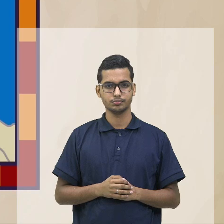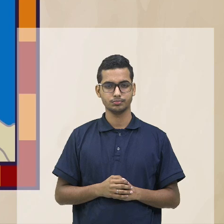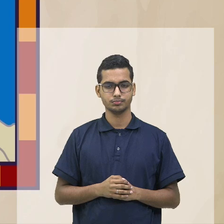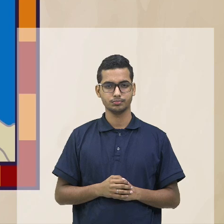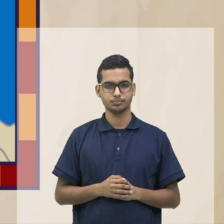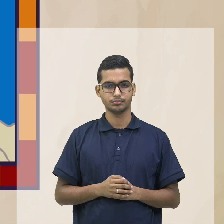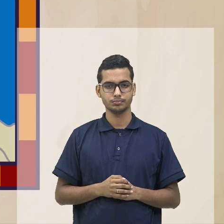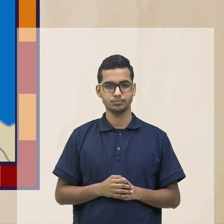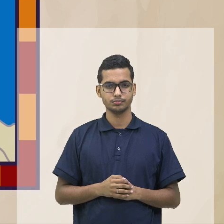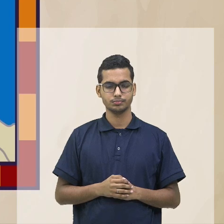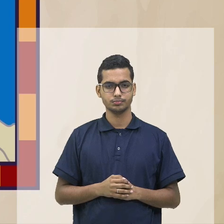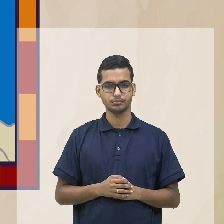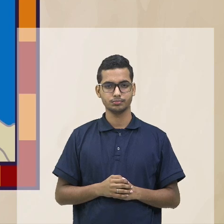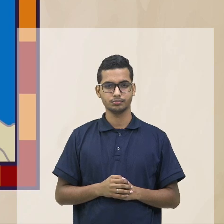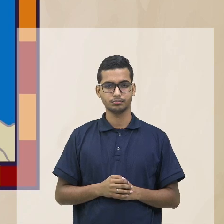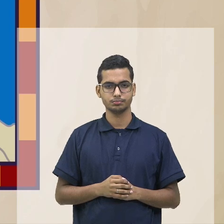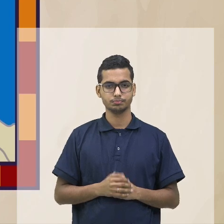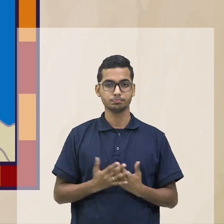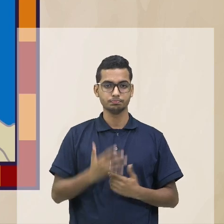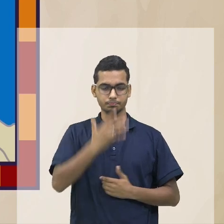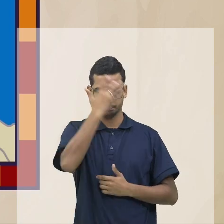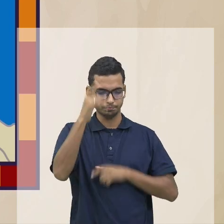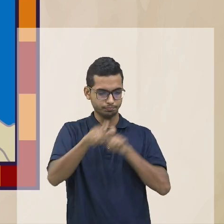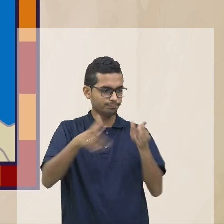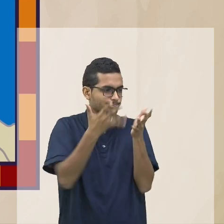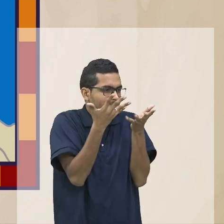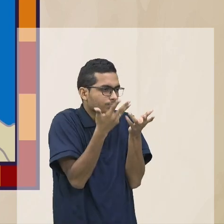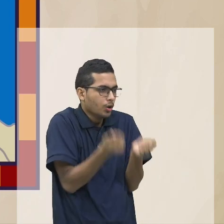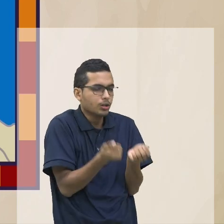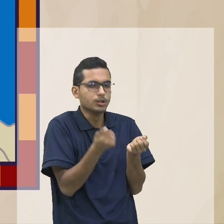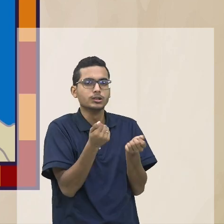Os quais aceitam com reverência.